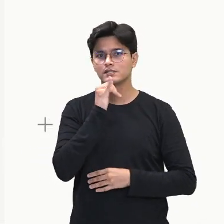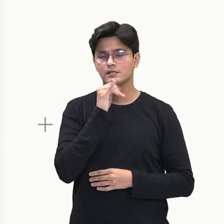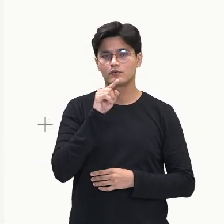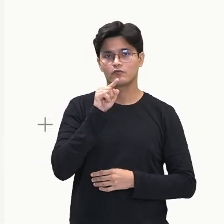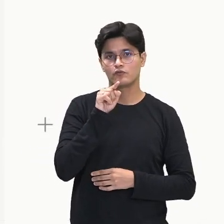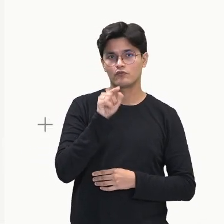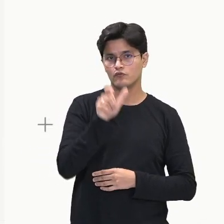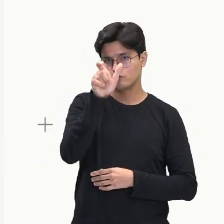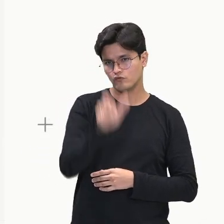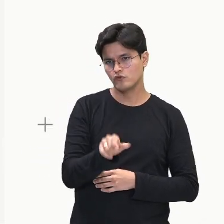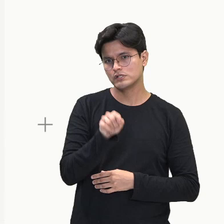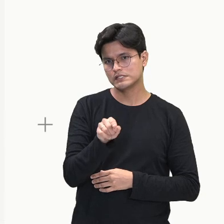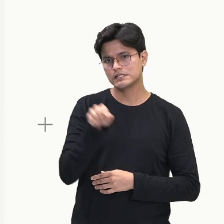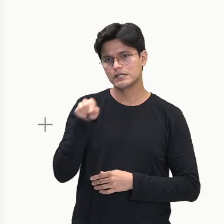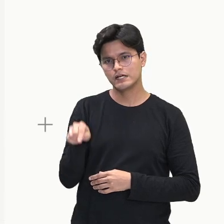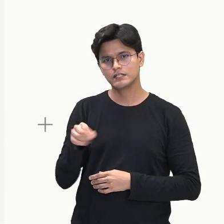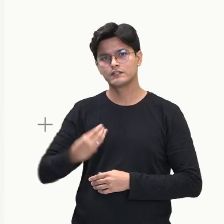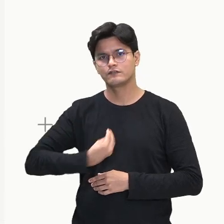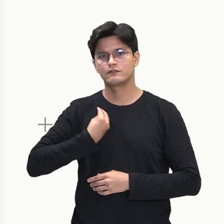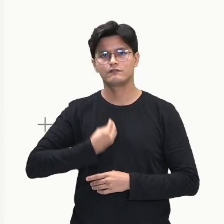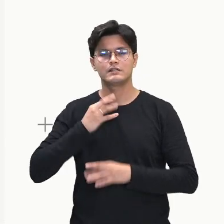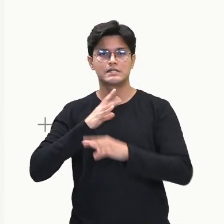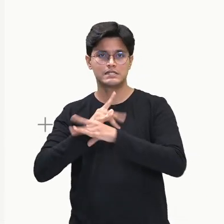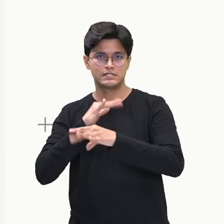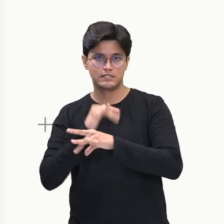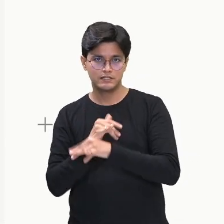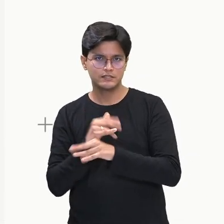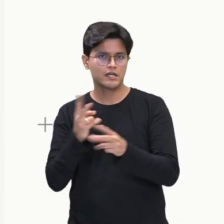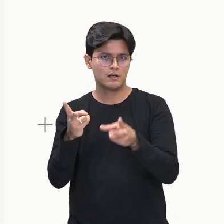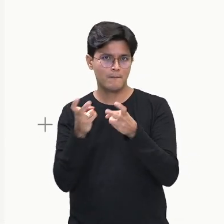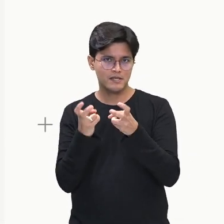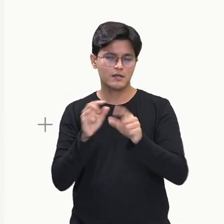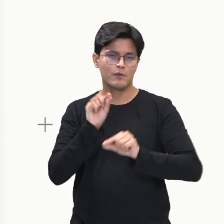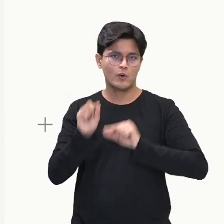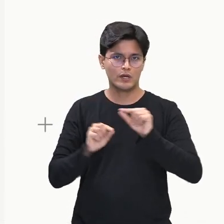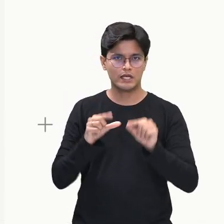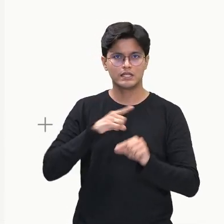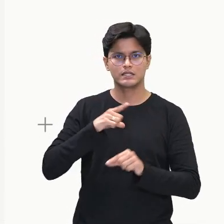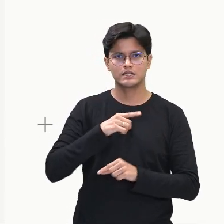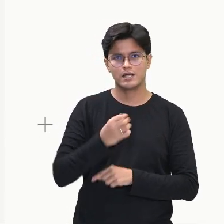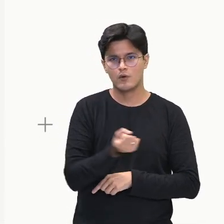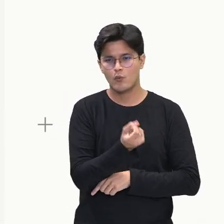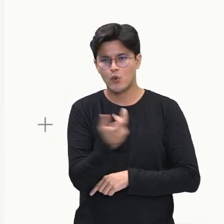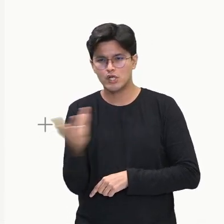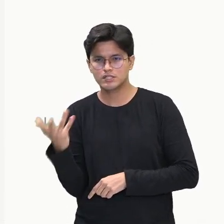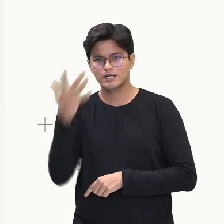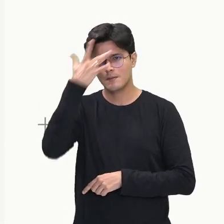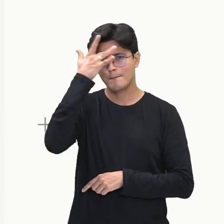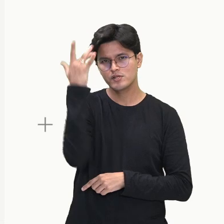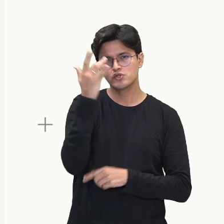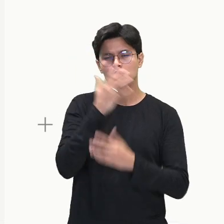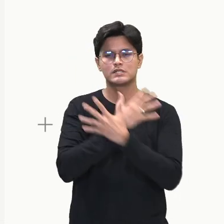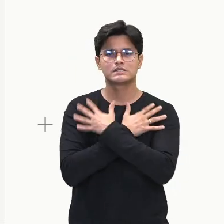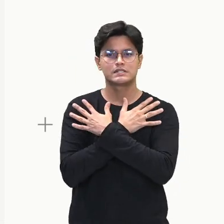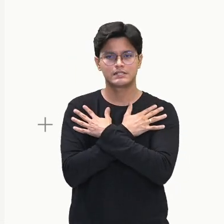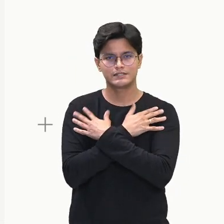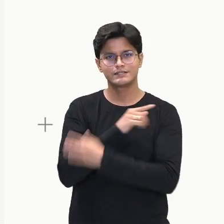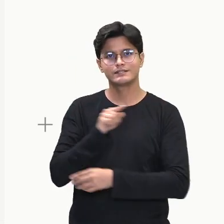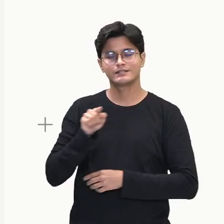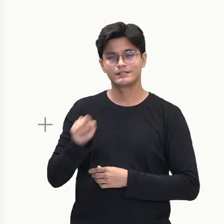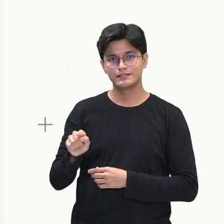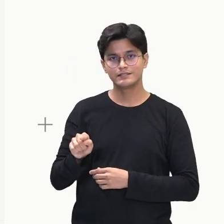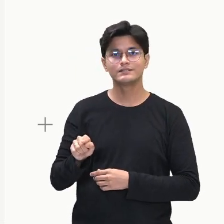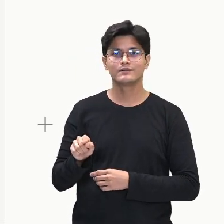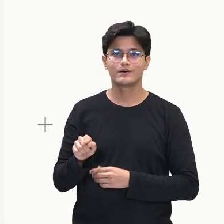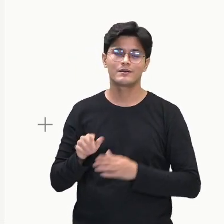pessoas desempregadas, pessoas que deveriam estar trabalhando, que reúnem todas as condições para estarem trabalhando,